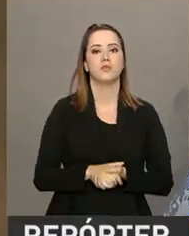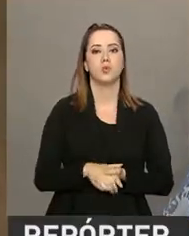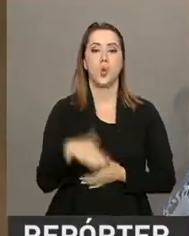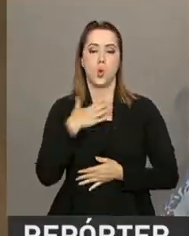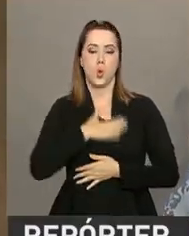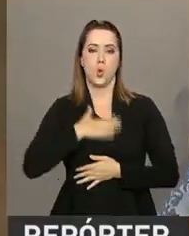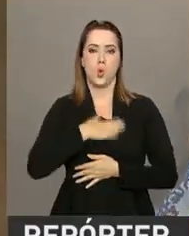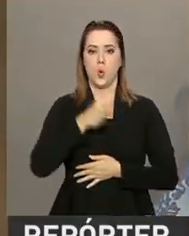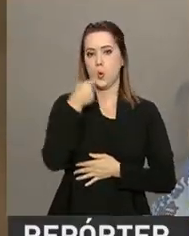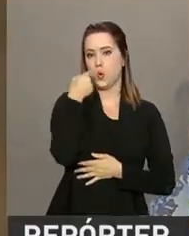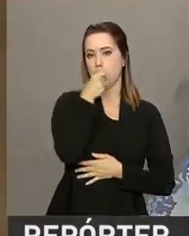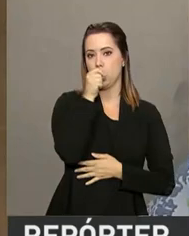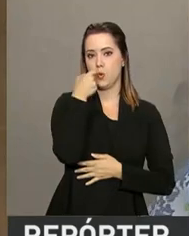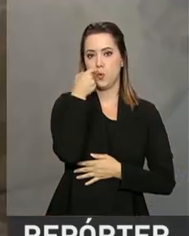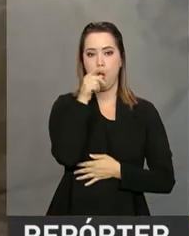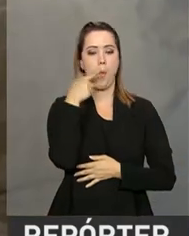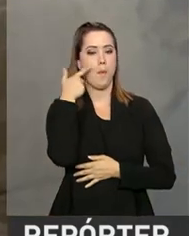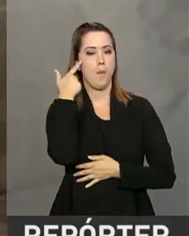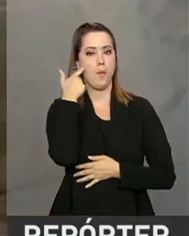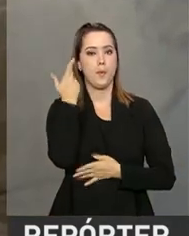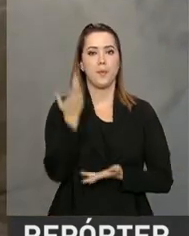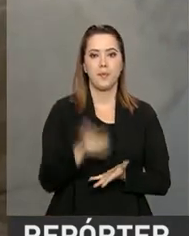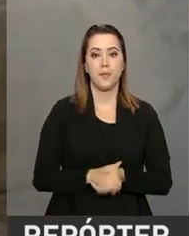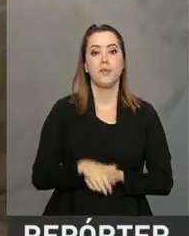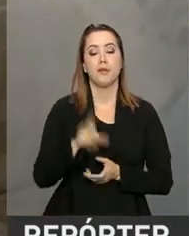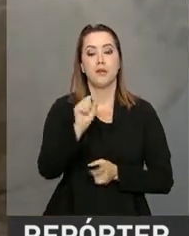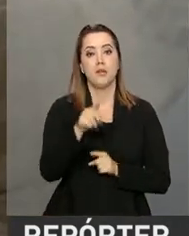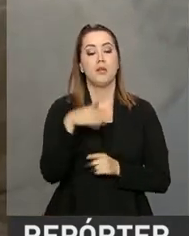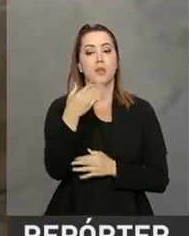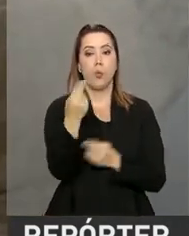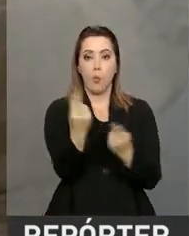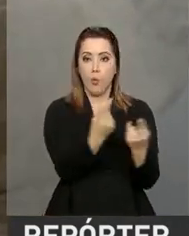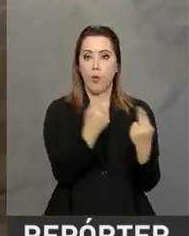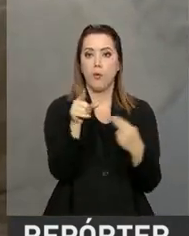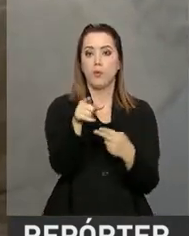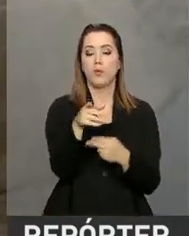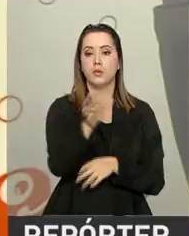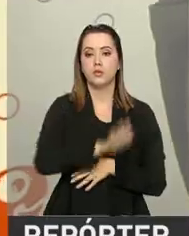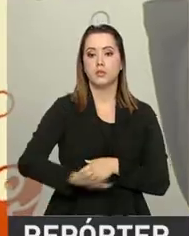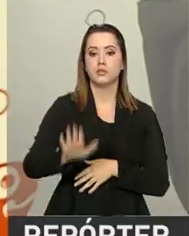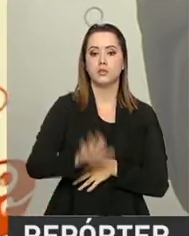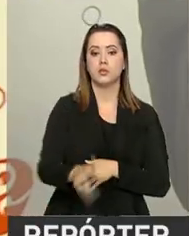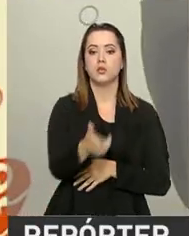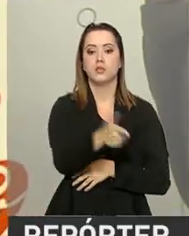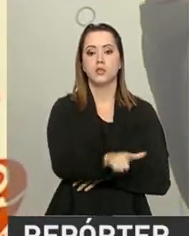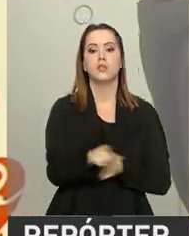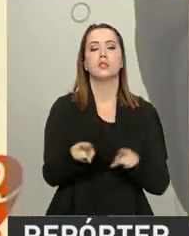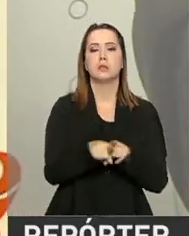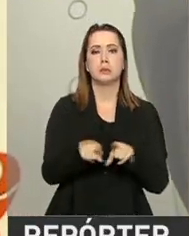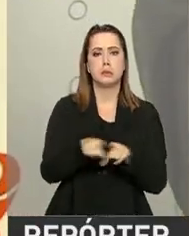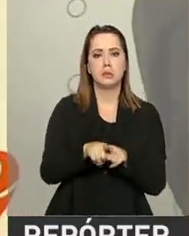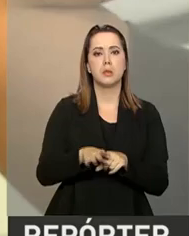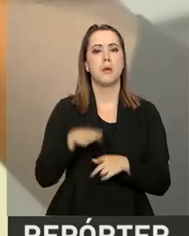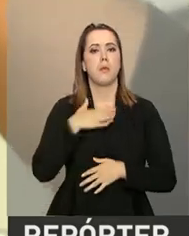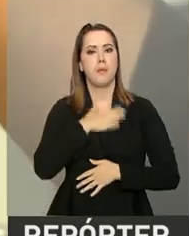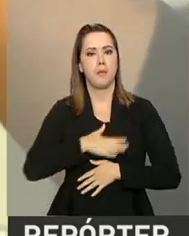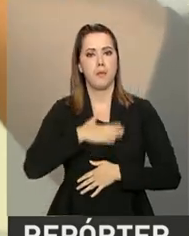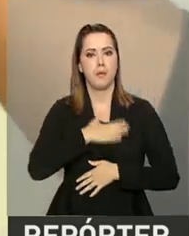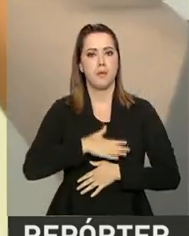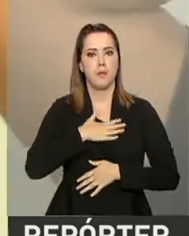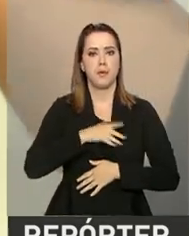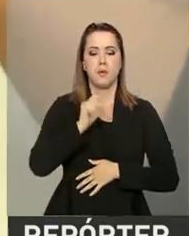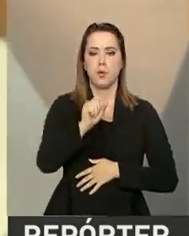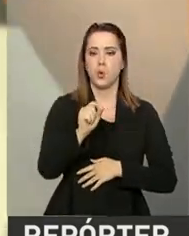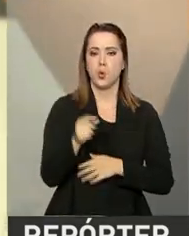o batom no rosto. Assim como Nina, seus irmãos Antônio e Cadu também são vaidosos. O mais velho